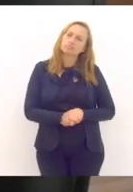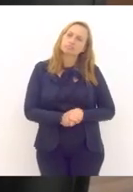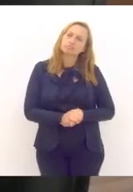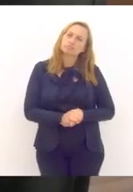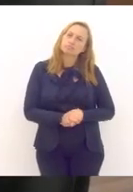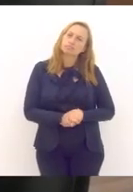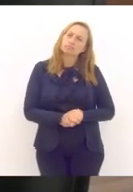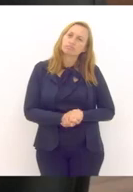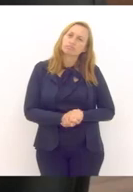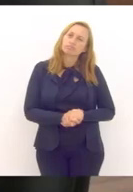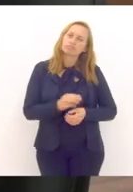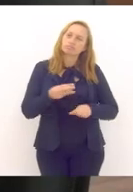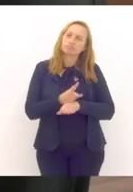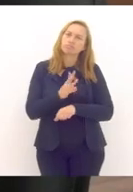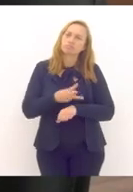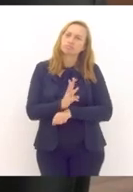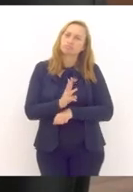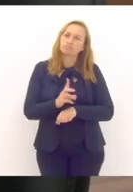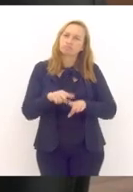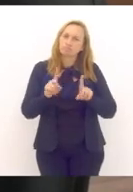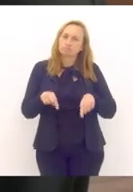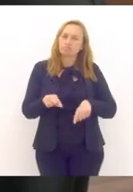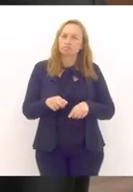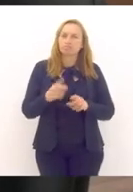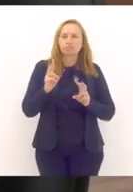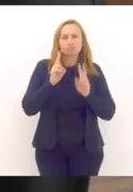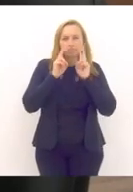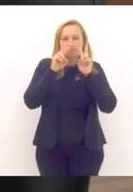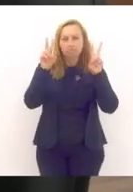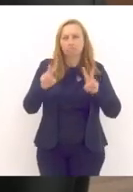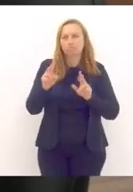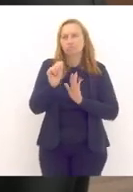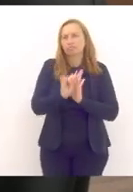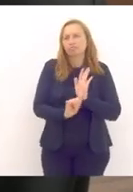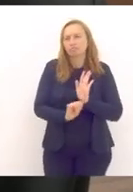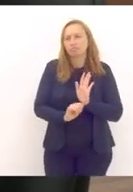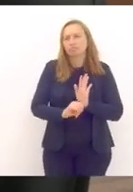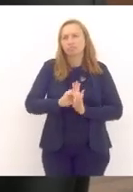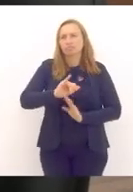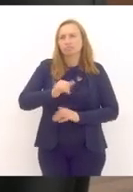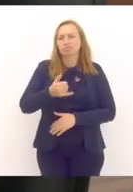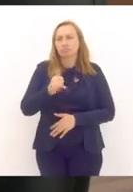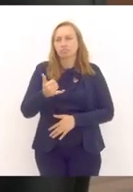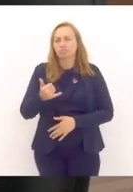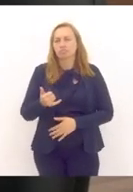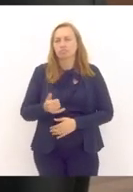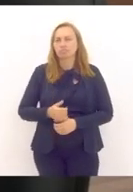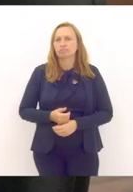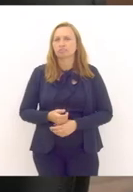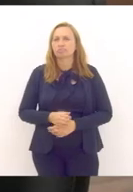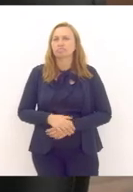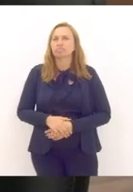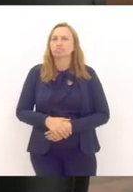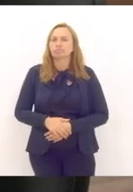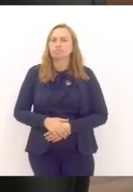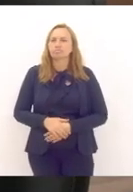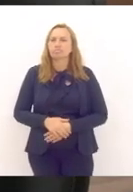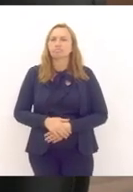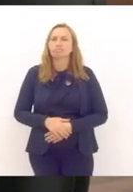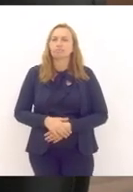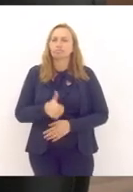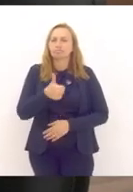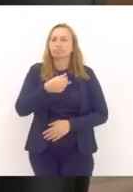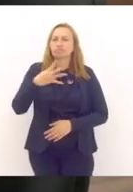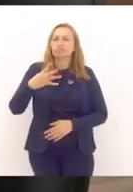de terceirizados. Se a gente olhar nos relatórios, em janeiro foi escriturado meramente